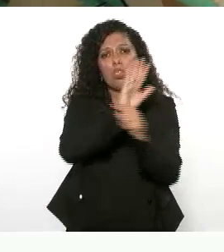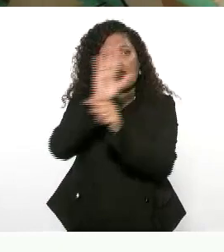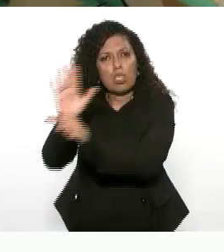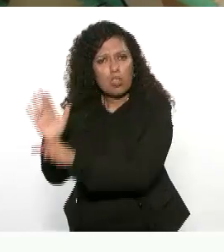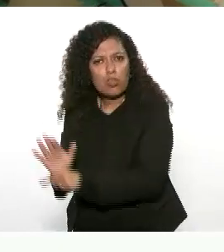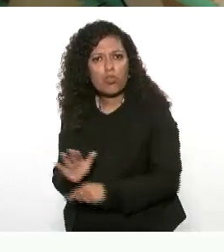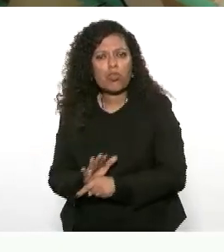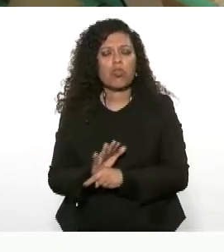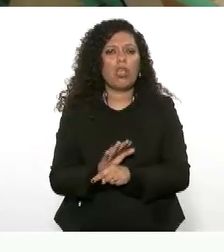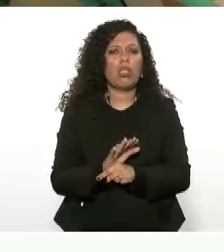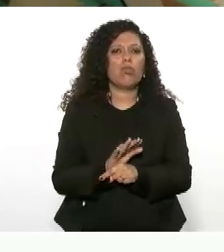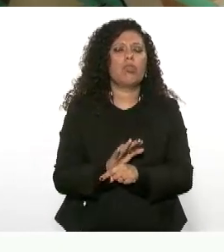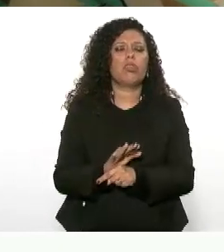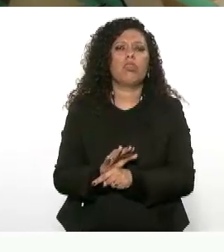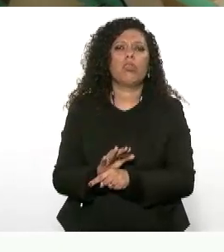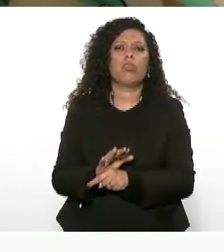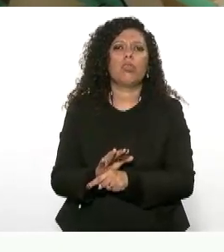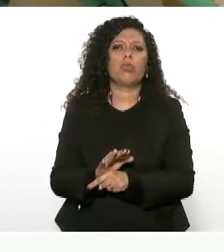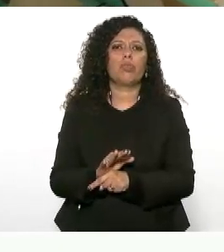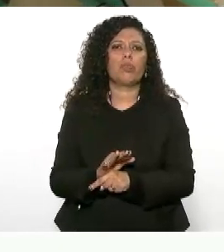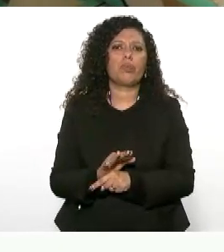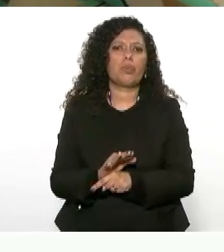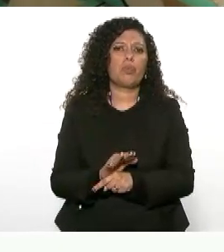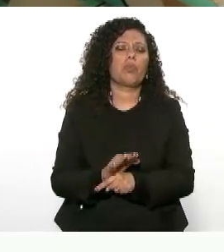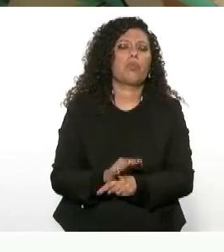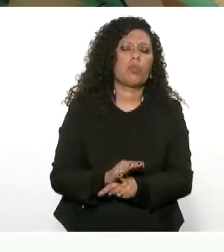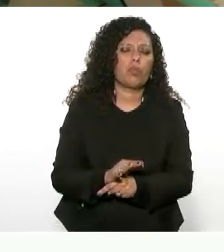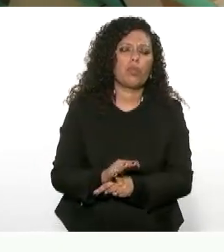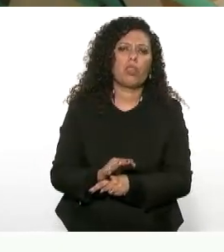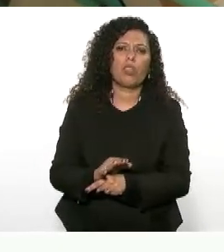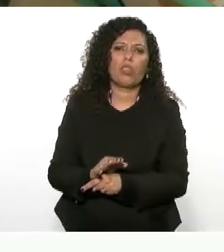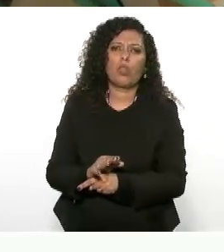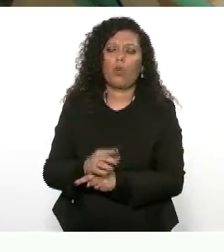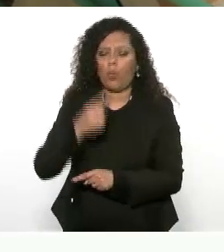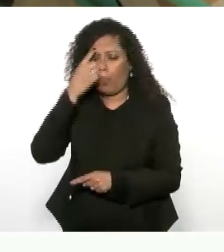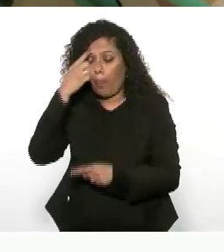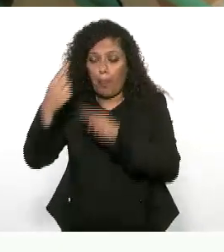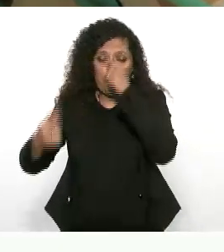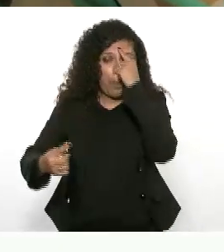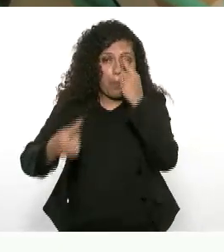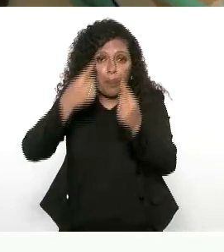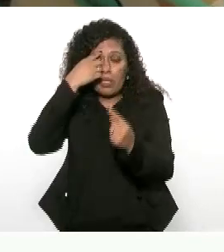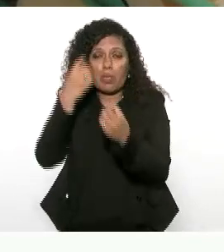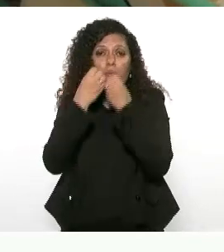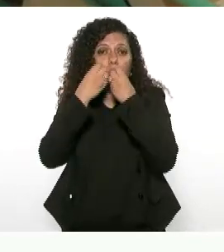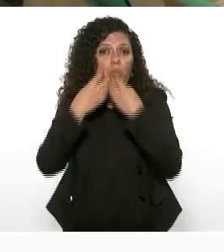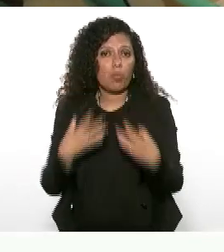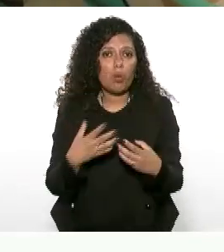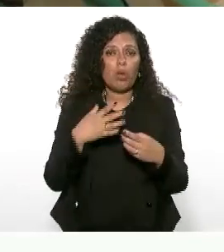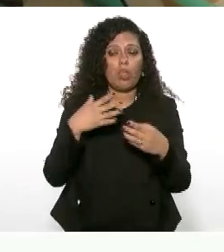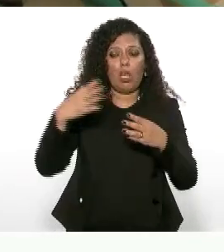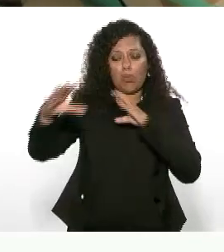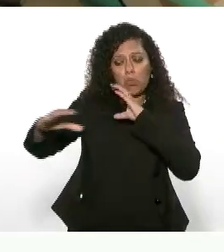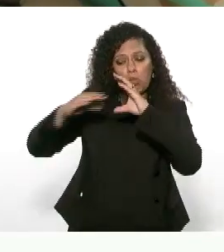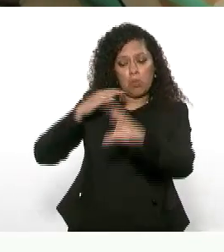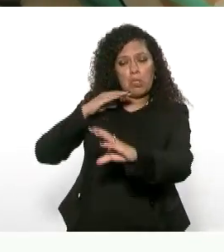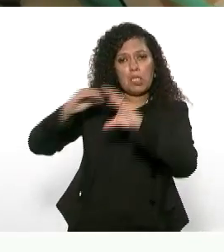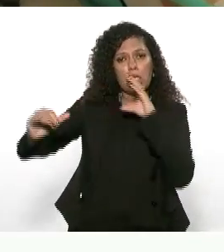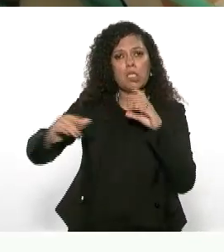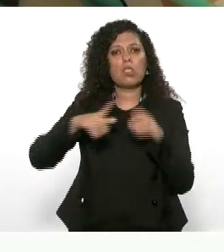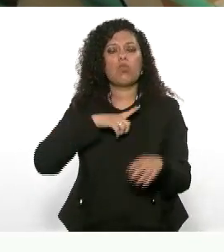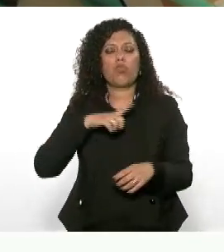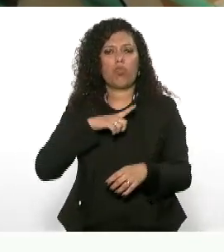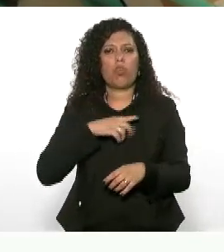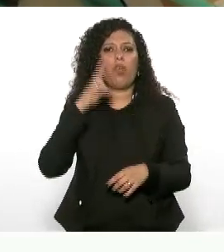de fato, ainda que fosse um órgão consultivo, mas que davam boas ideias e a gente conseguia dialogar. Vejo